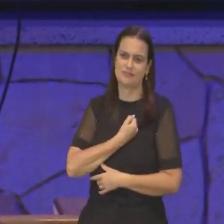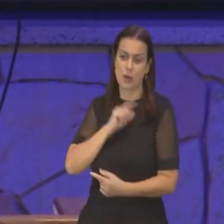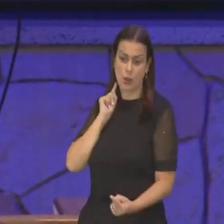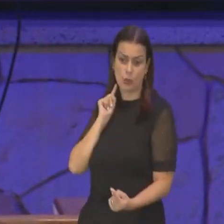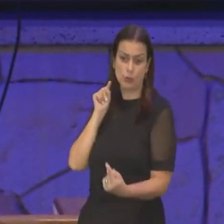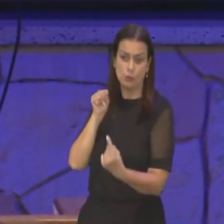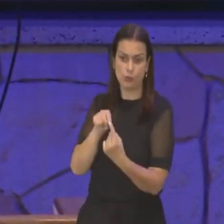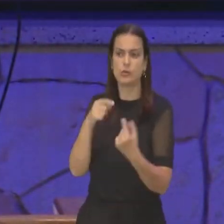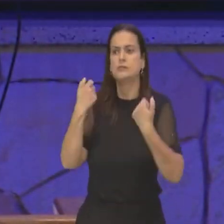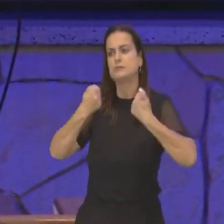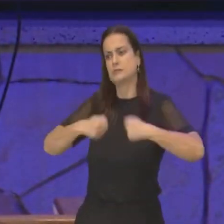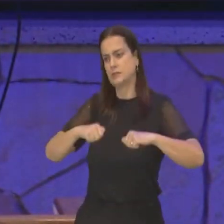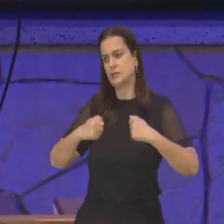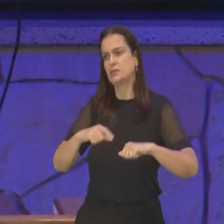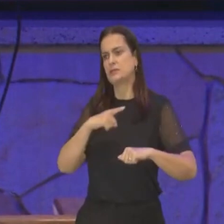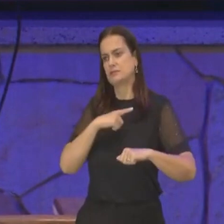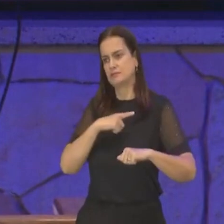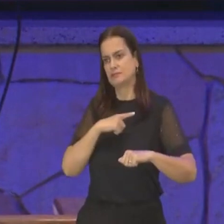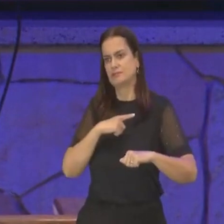Intencionalidade.